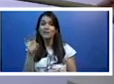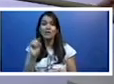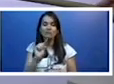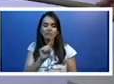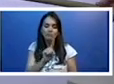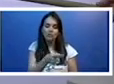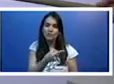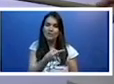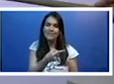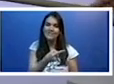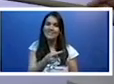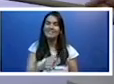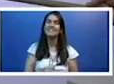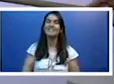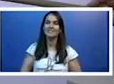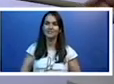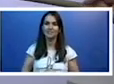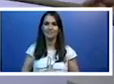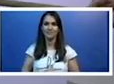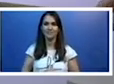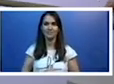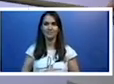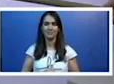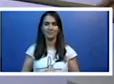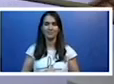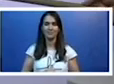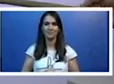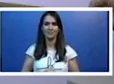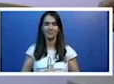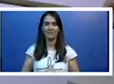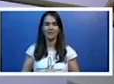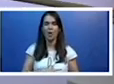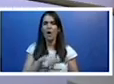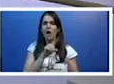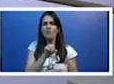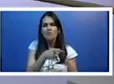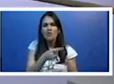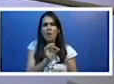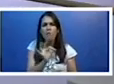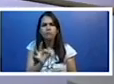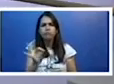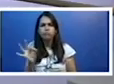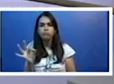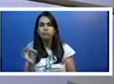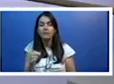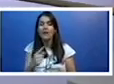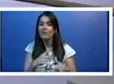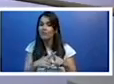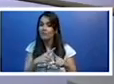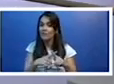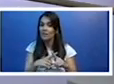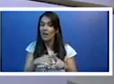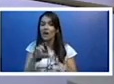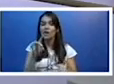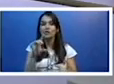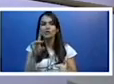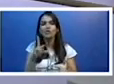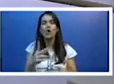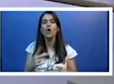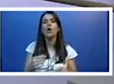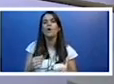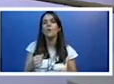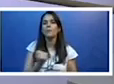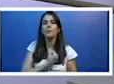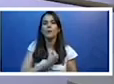só para a direita. Certo? Essa regrinha de andar com a vírgula para a direita, quando é vezes, só vale para números do